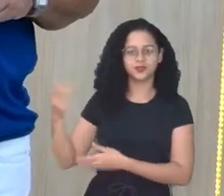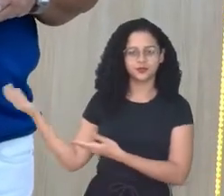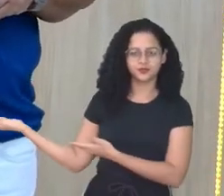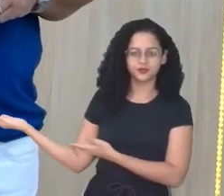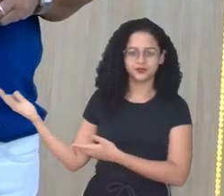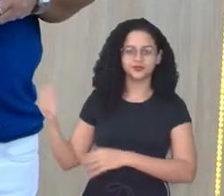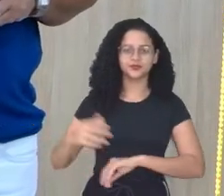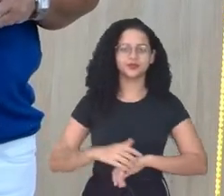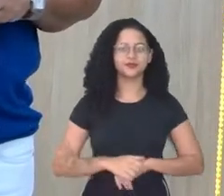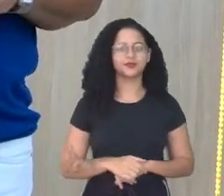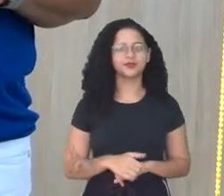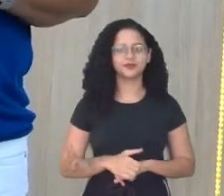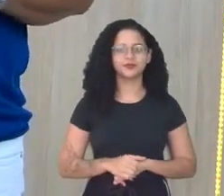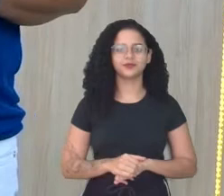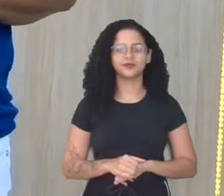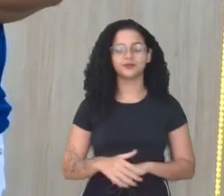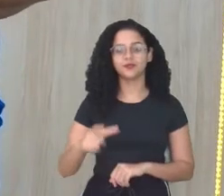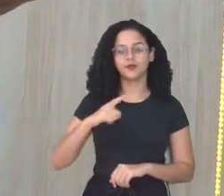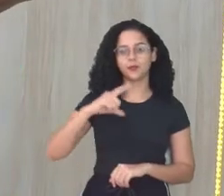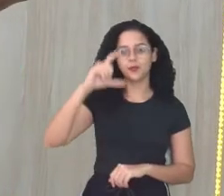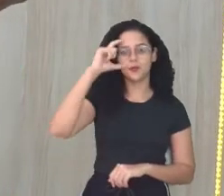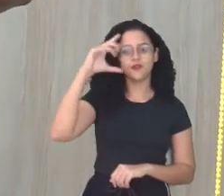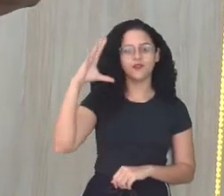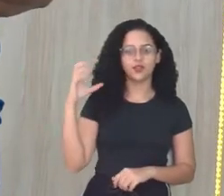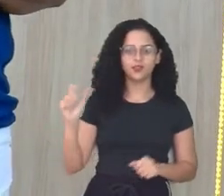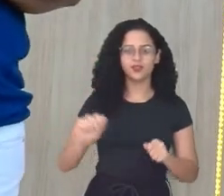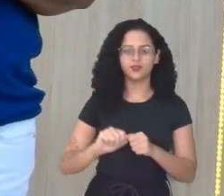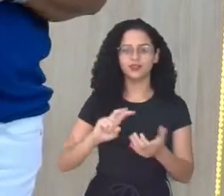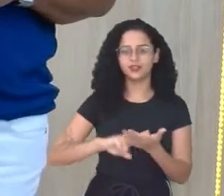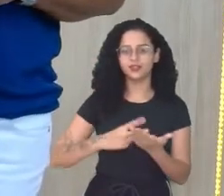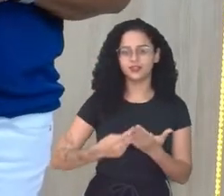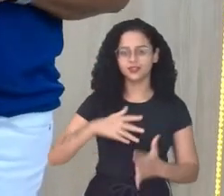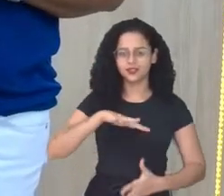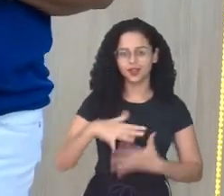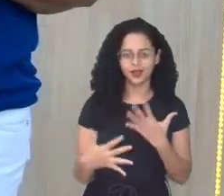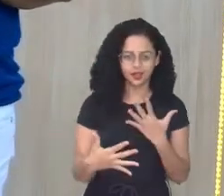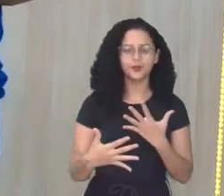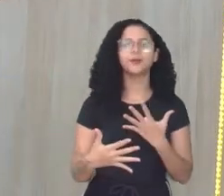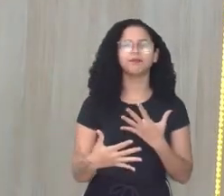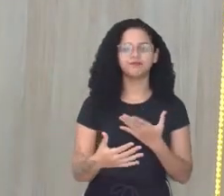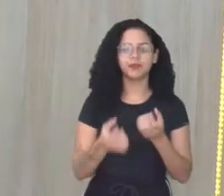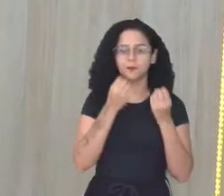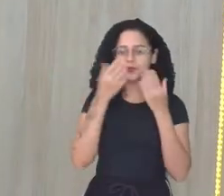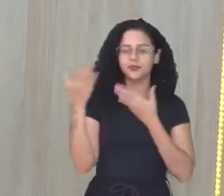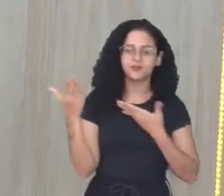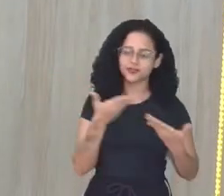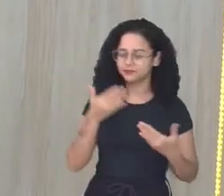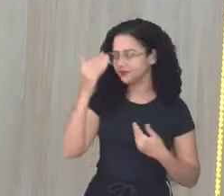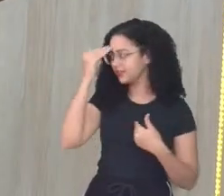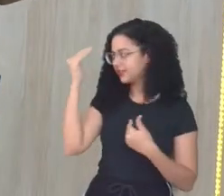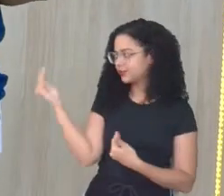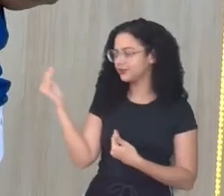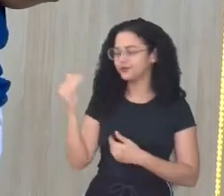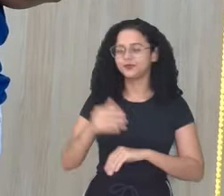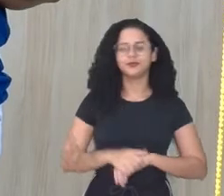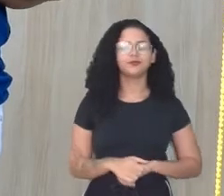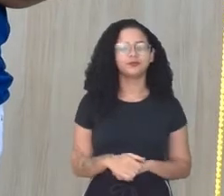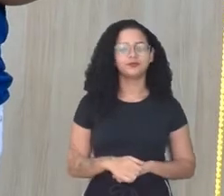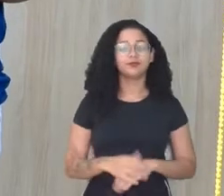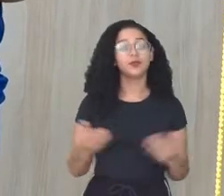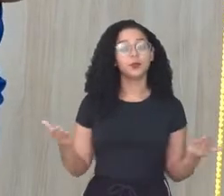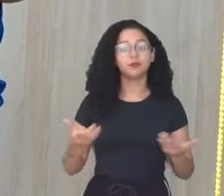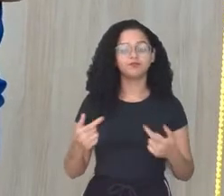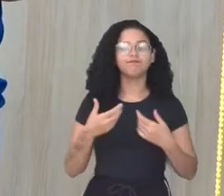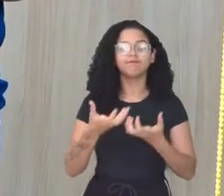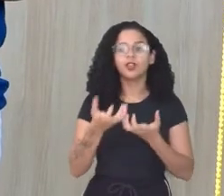sinal. Temos Vitória para fazer a nossa tradução em Libras. Seja bem-vinda, Vitória. E hoje eu